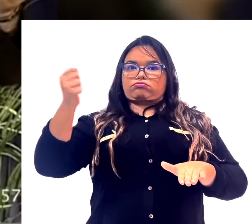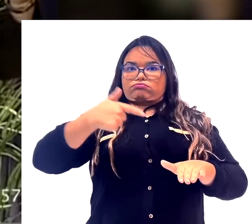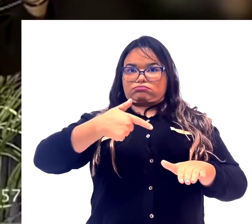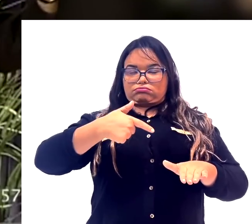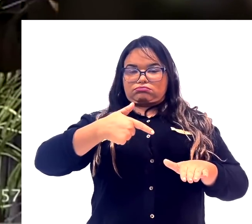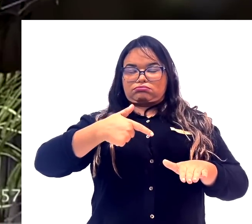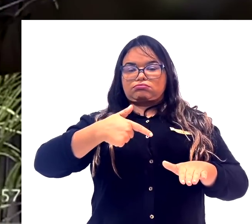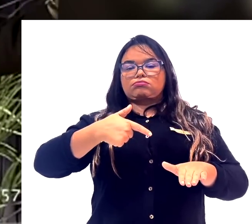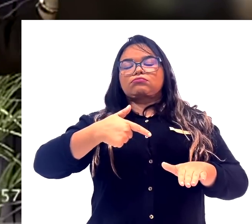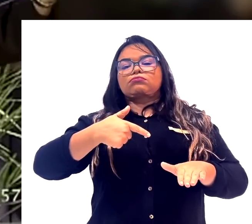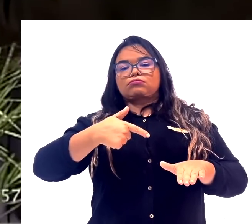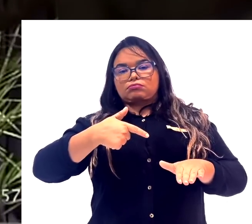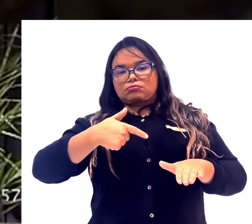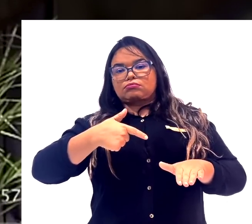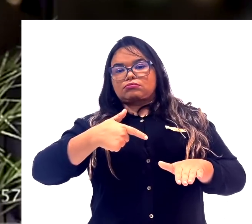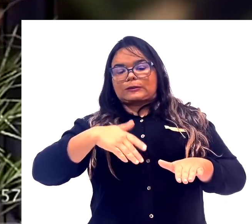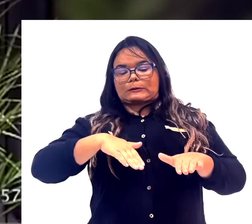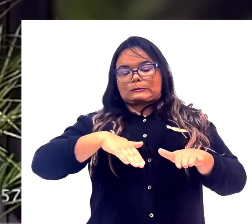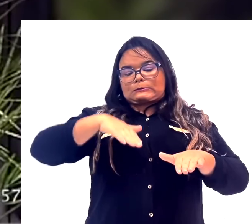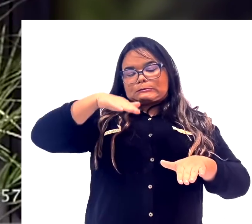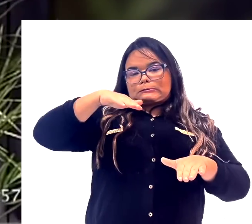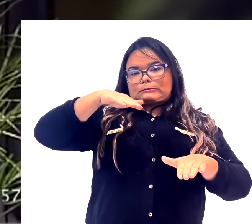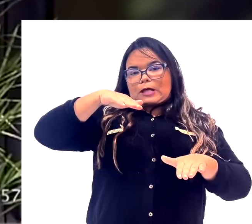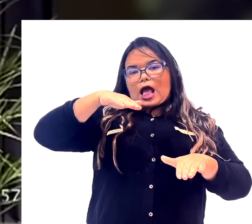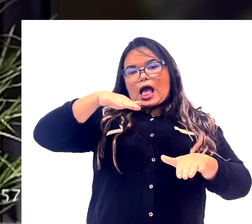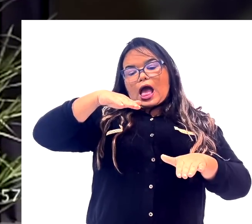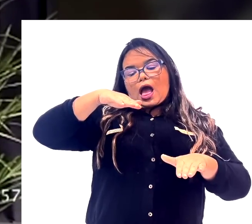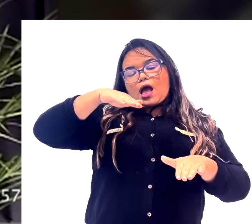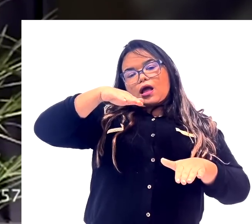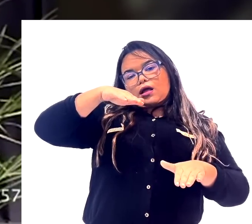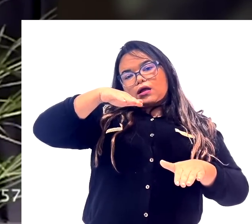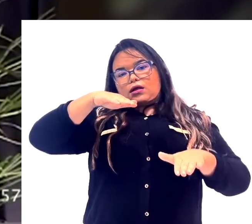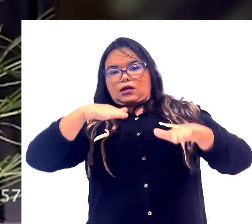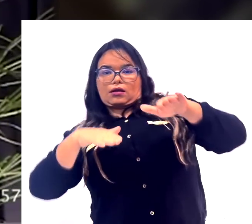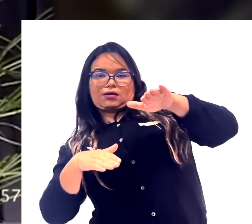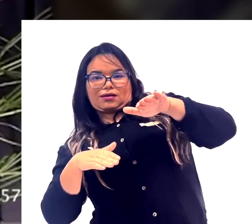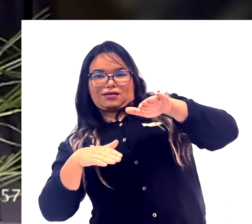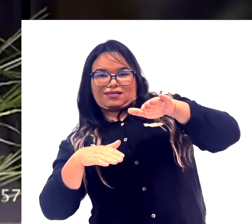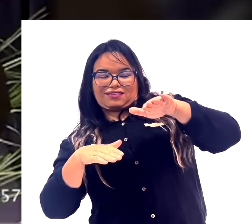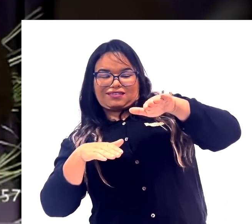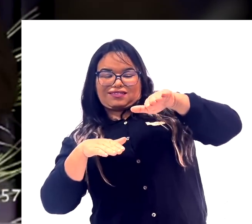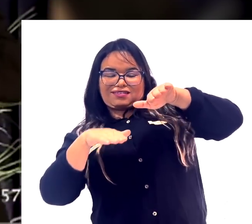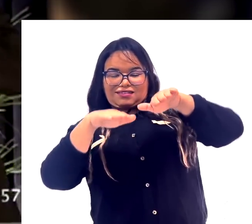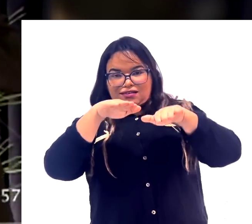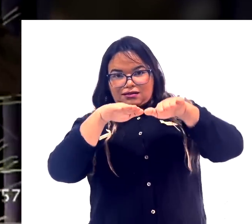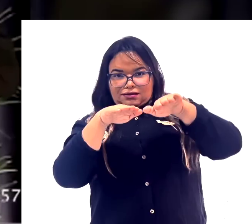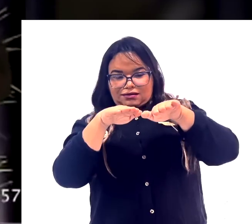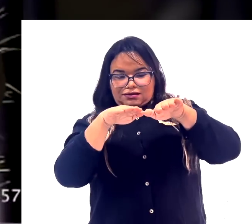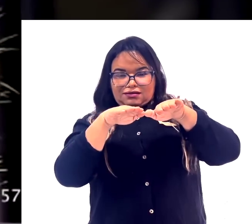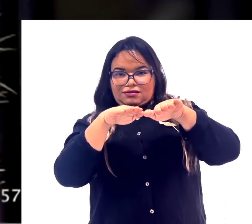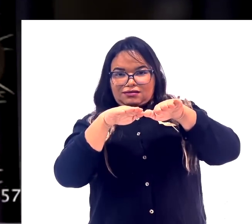e se levantaram de um lado, e depois os persas chegaram a ser equivalentes e mesmo